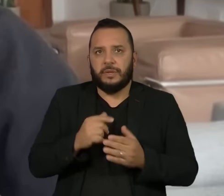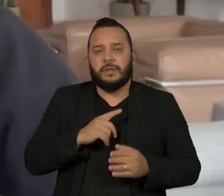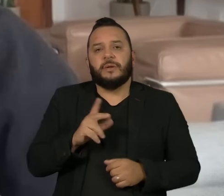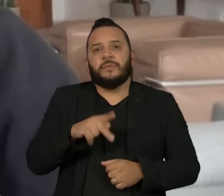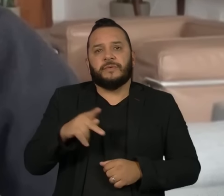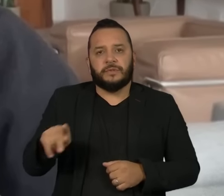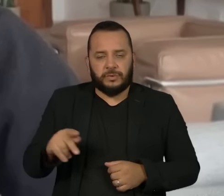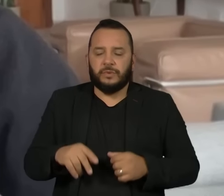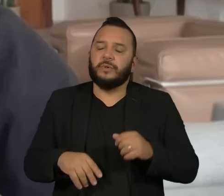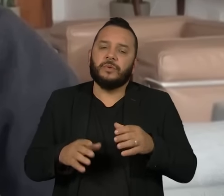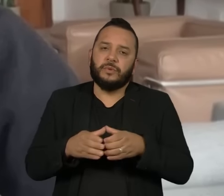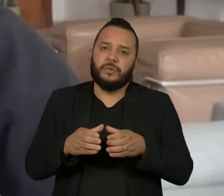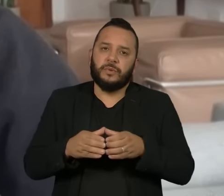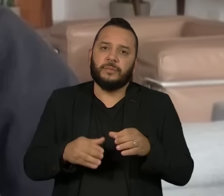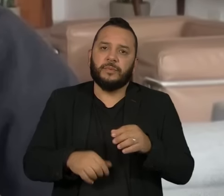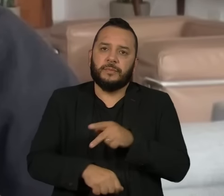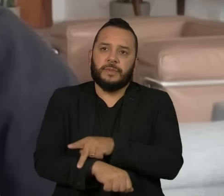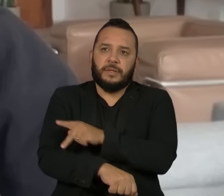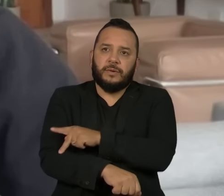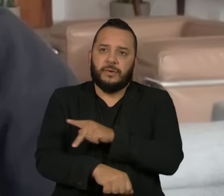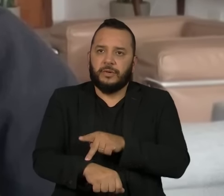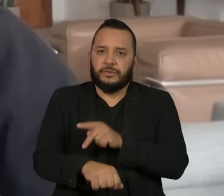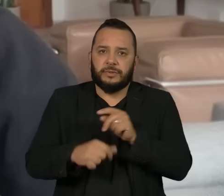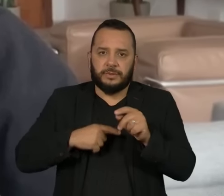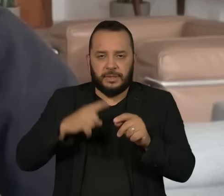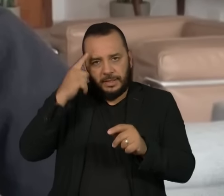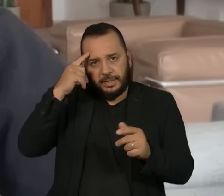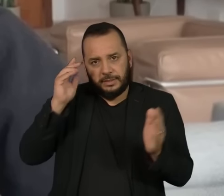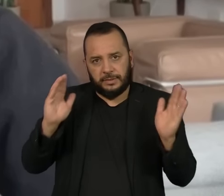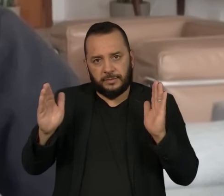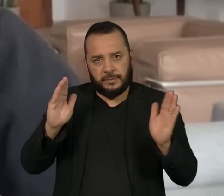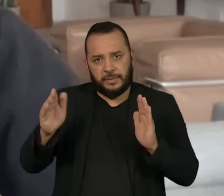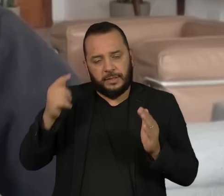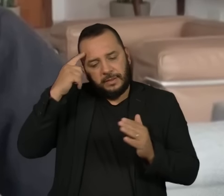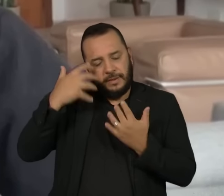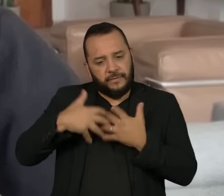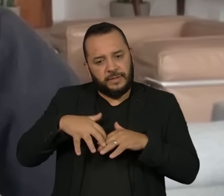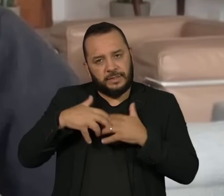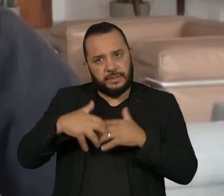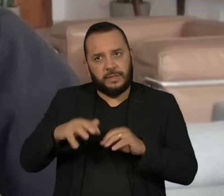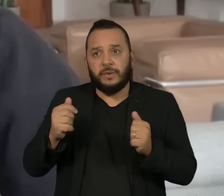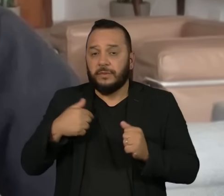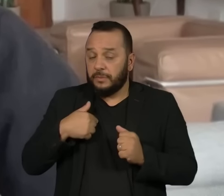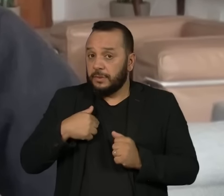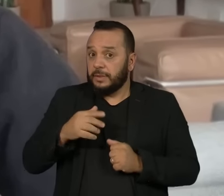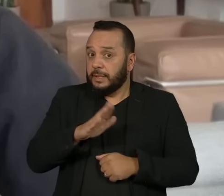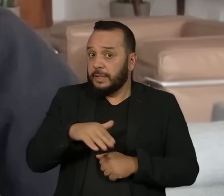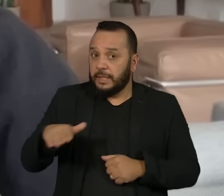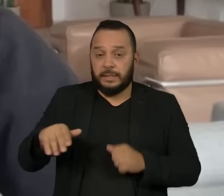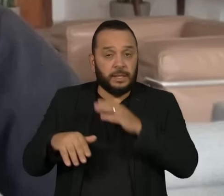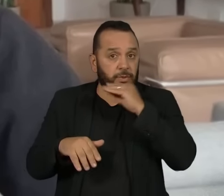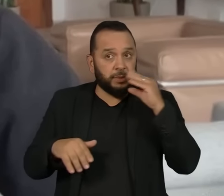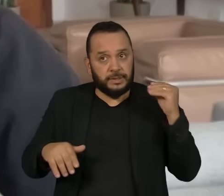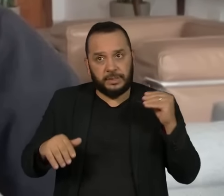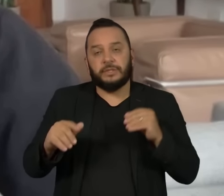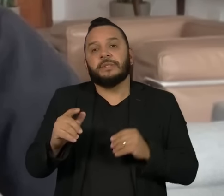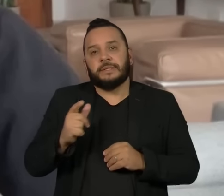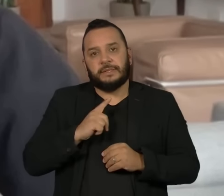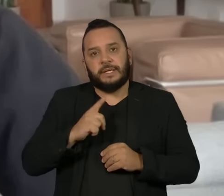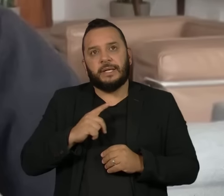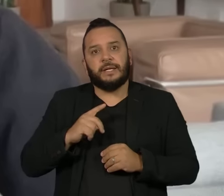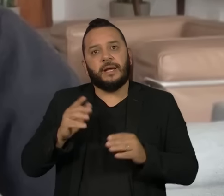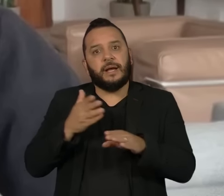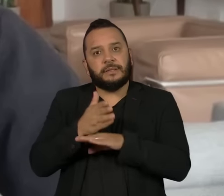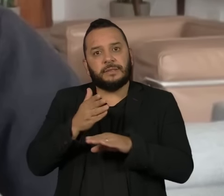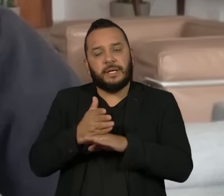equipe pedagógica, oferecer esse momento de reflexão, né? É muito pior que uma criança e um adolescente tenham acesso a determinados assuntos